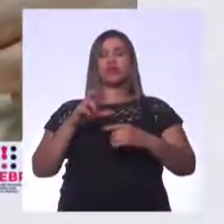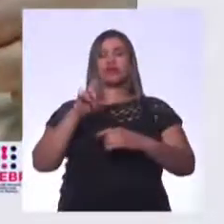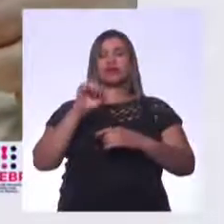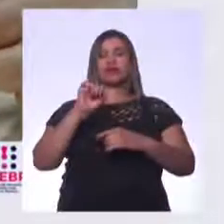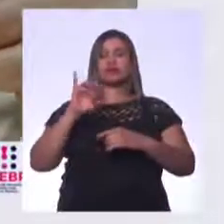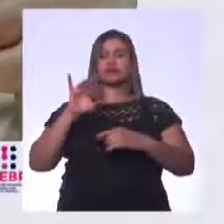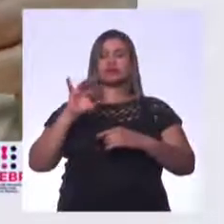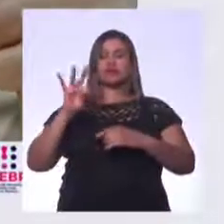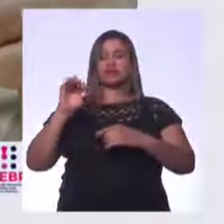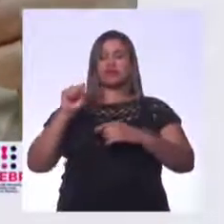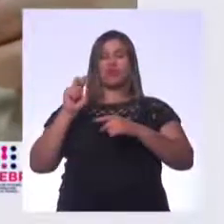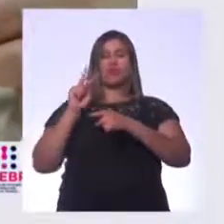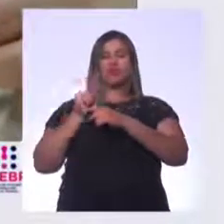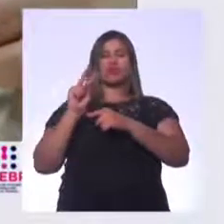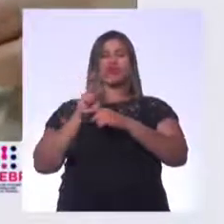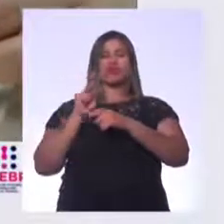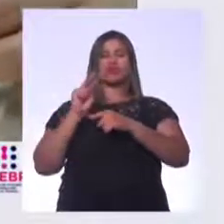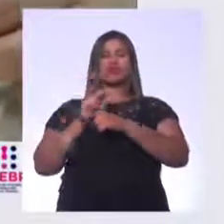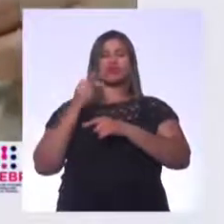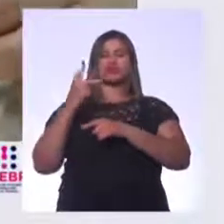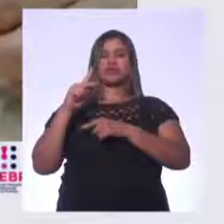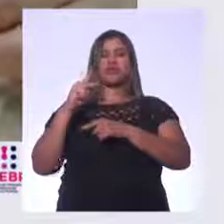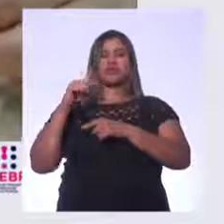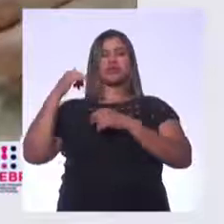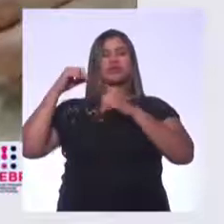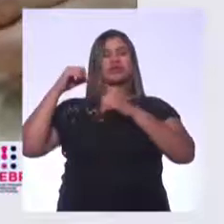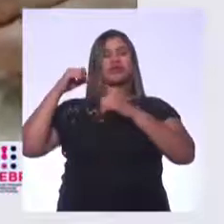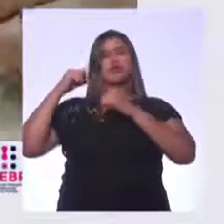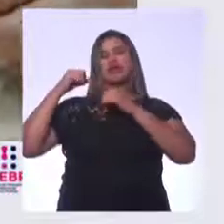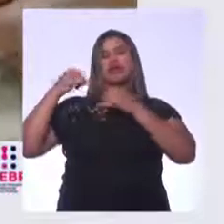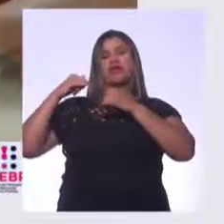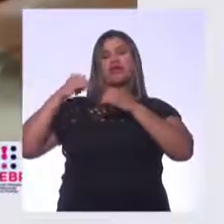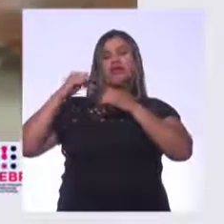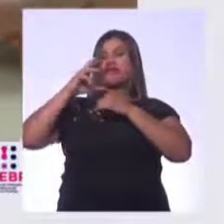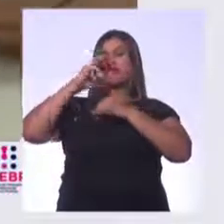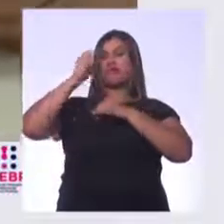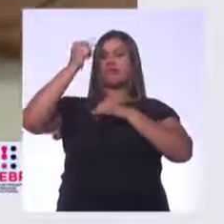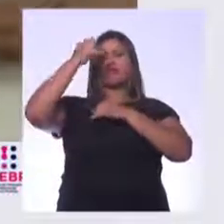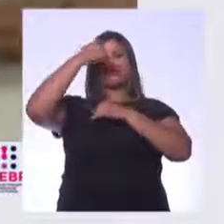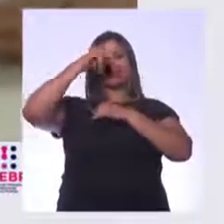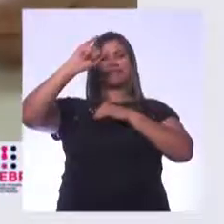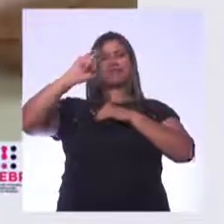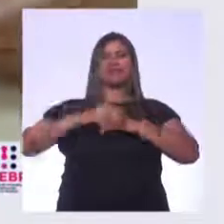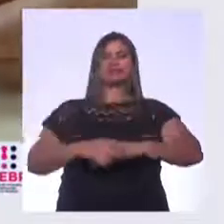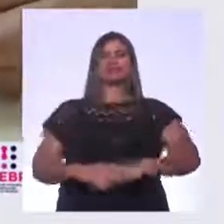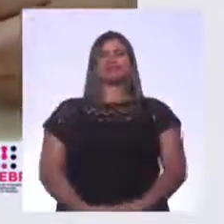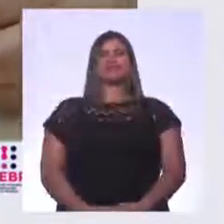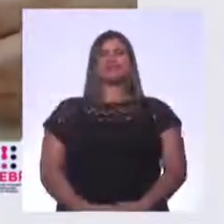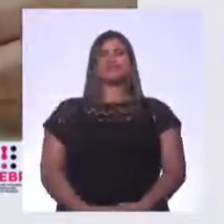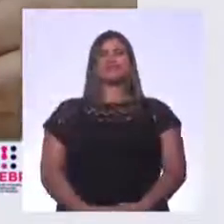ele, entendeu, de uma carga mais elevada aqui das pilhas.